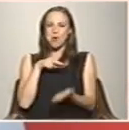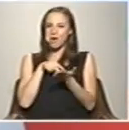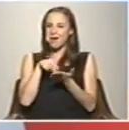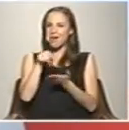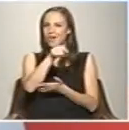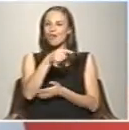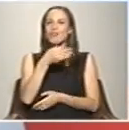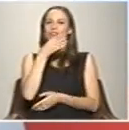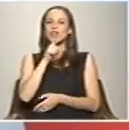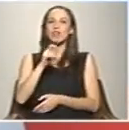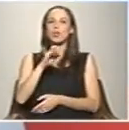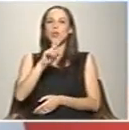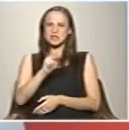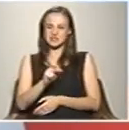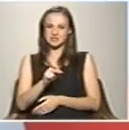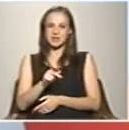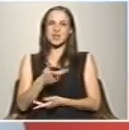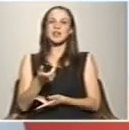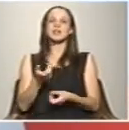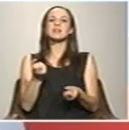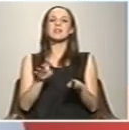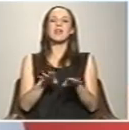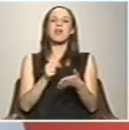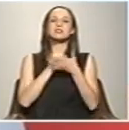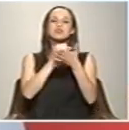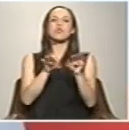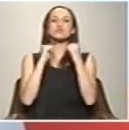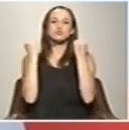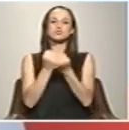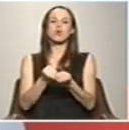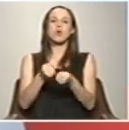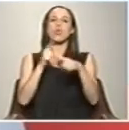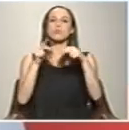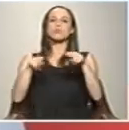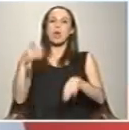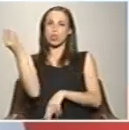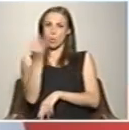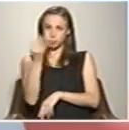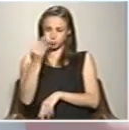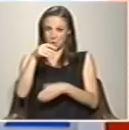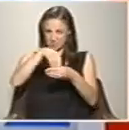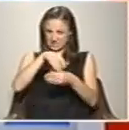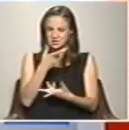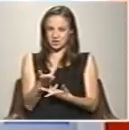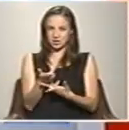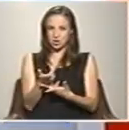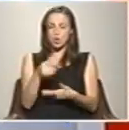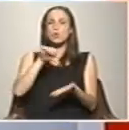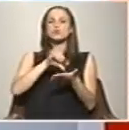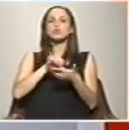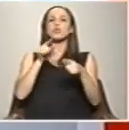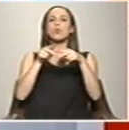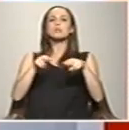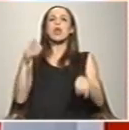com a Luísa Pires. A Luísa Pires é assistente social do Serviço de Medicina Interna do Centro Hospitalar do Porto, e o Centro Hospitalar do Porto esteve